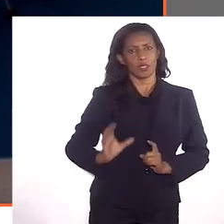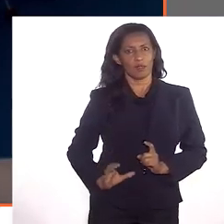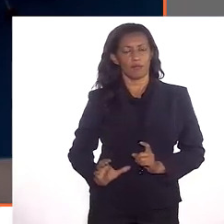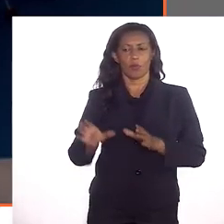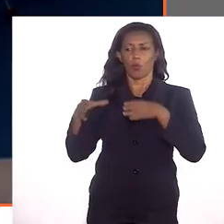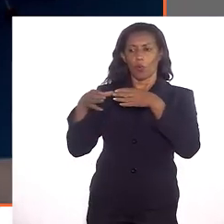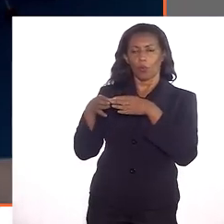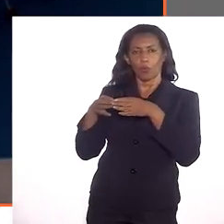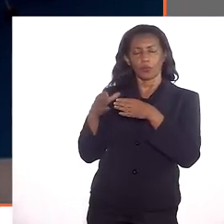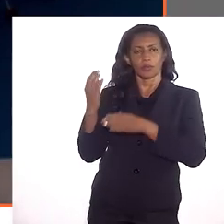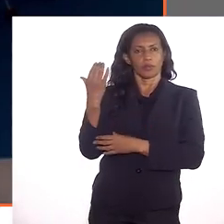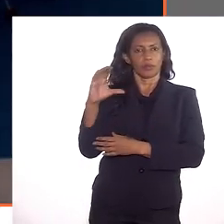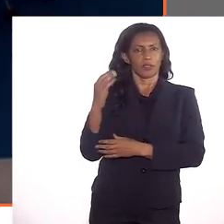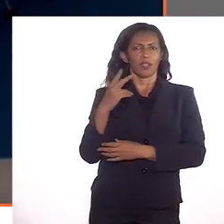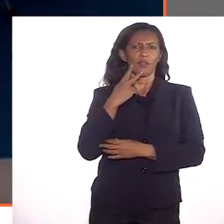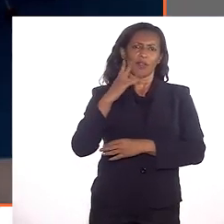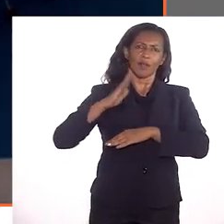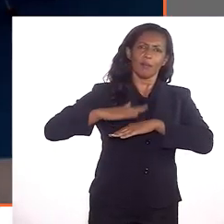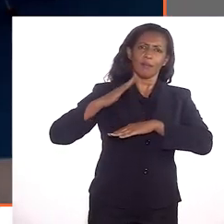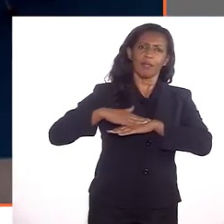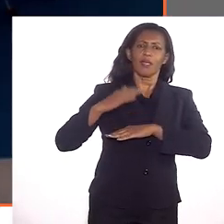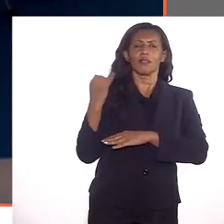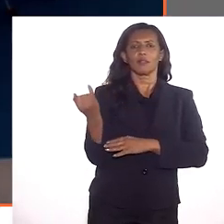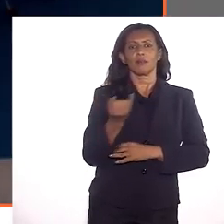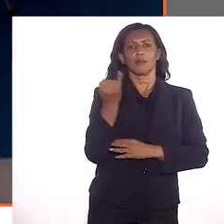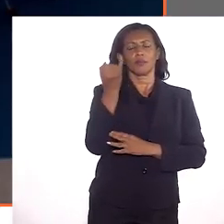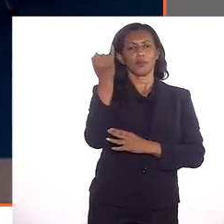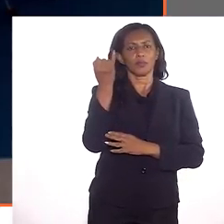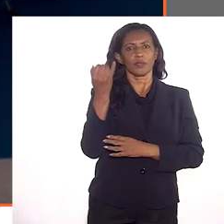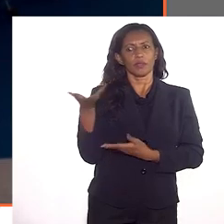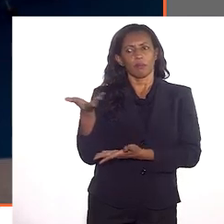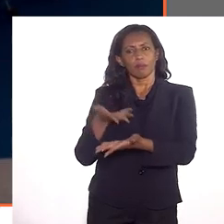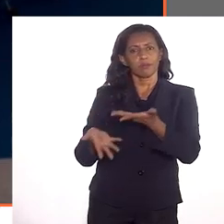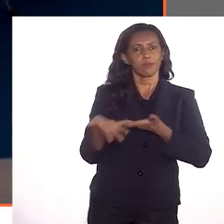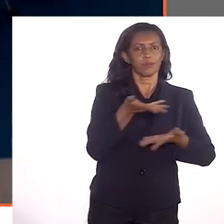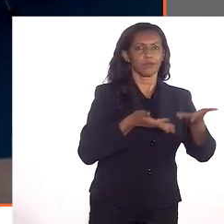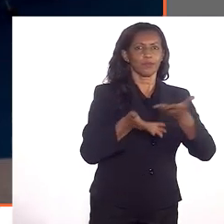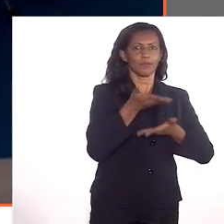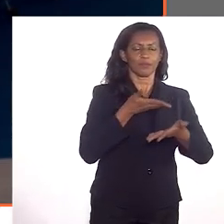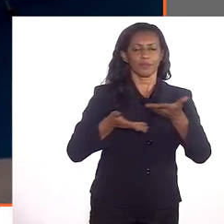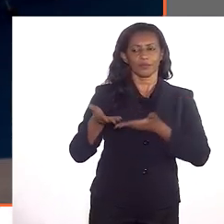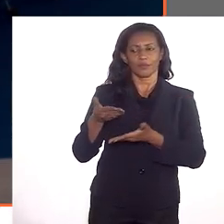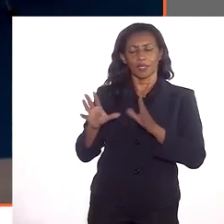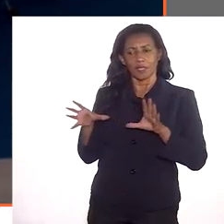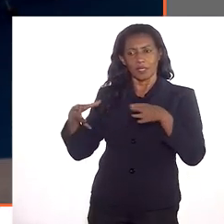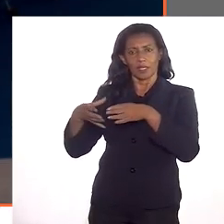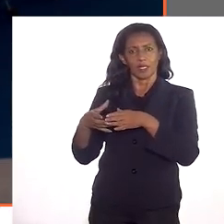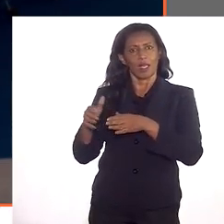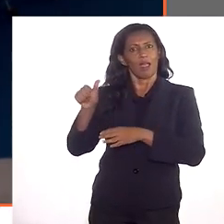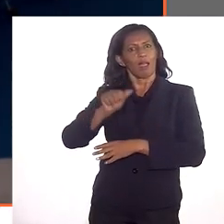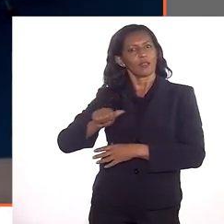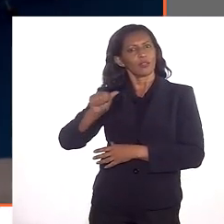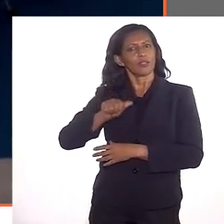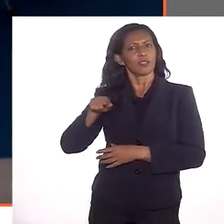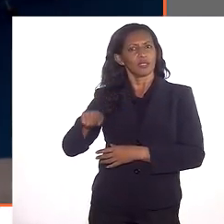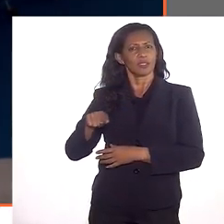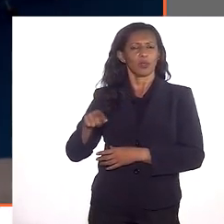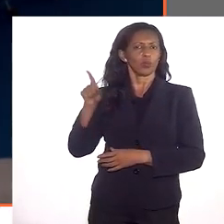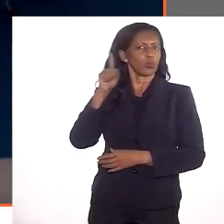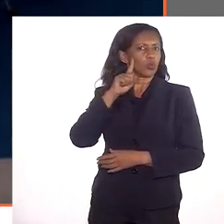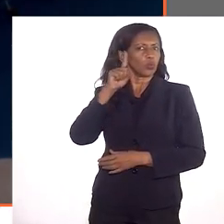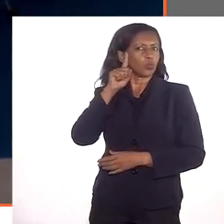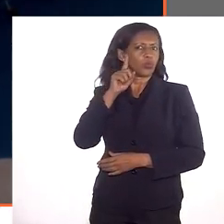civil, da comunidade científica. Fala um pouquinho mais sobre a importância desses da participação efetiva dessas associações que estão